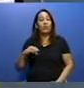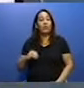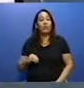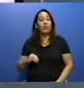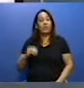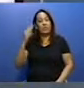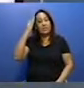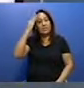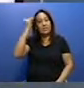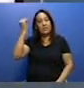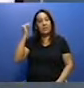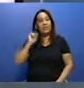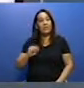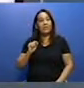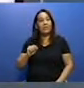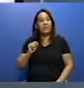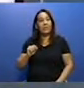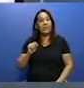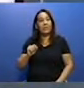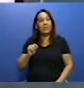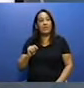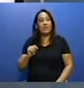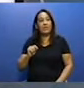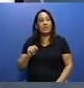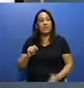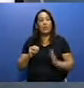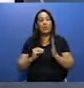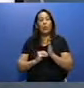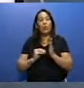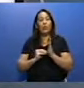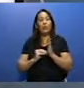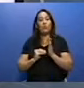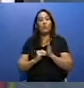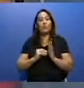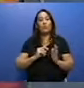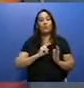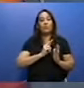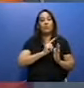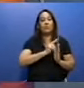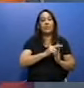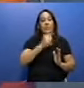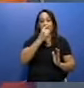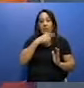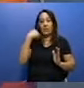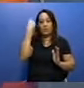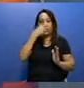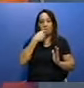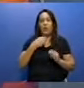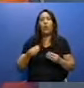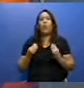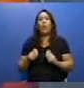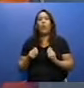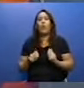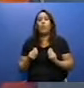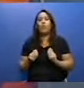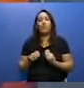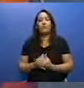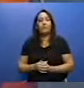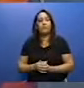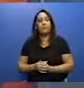ela sabia que seria o último elemento da sequência. Como assim? Olha